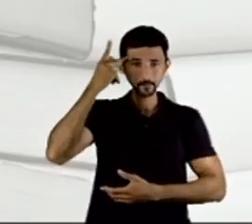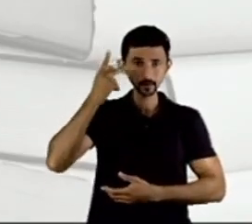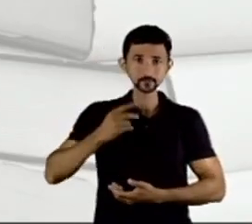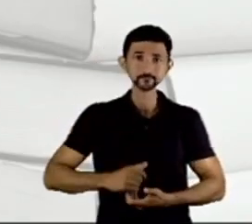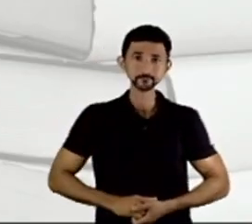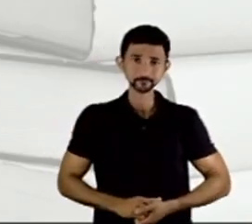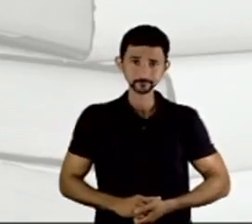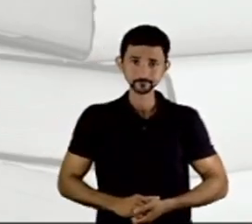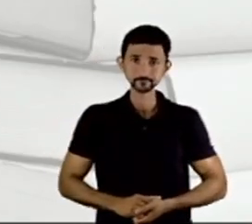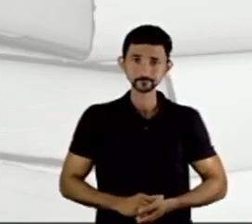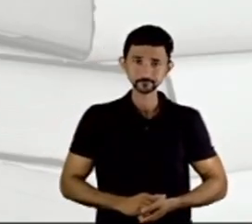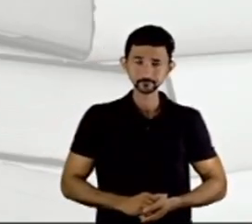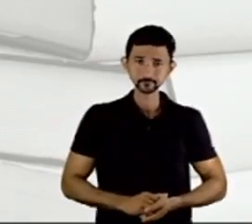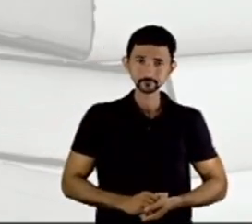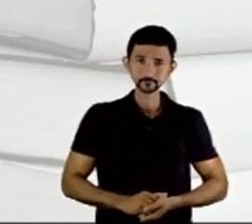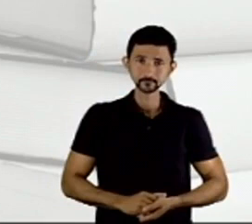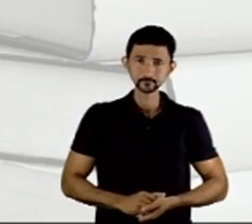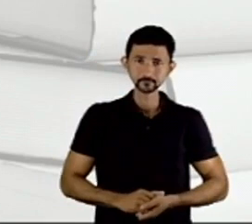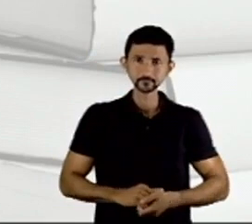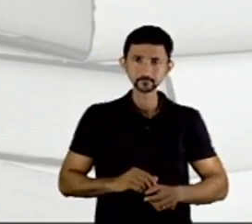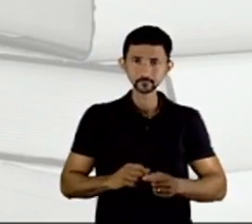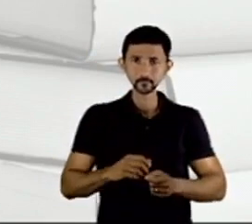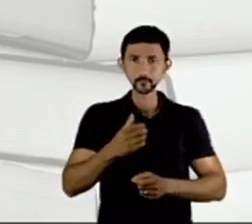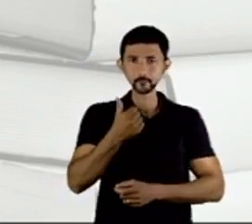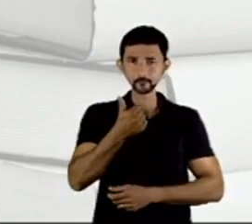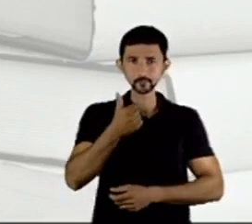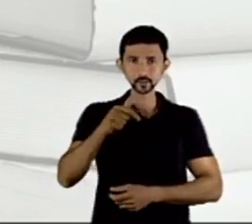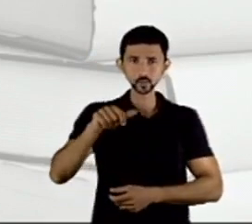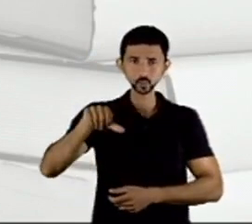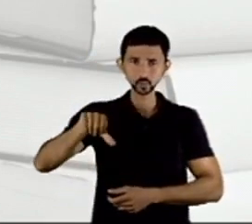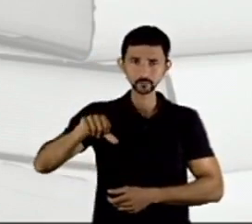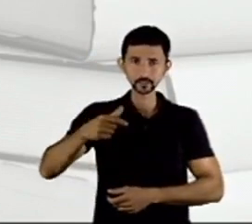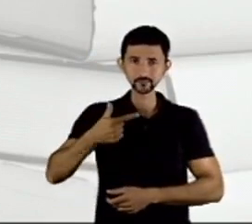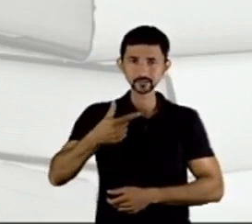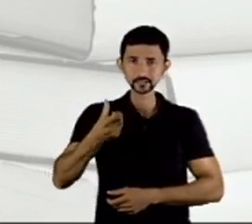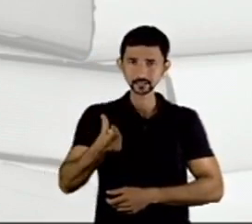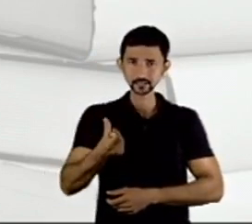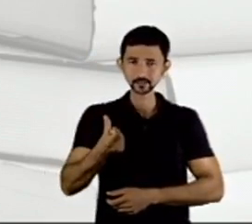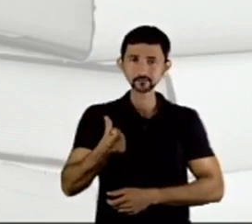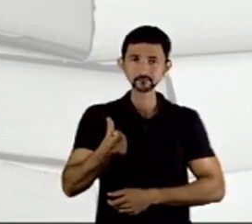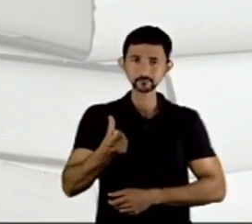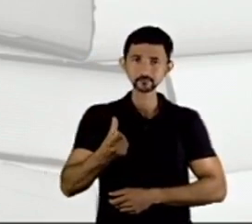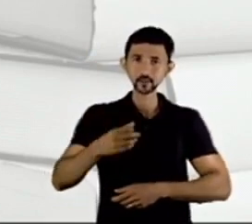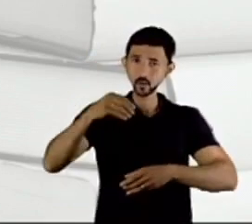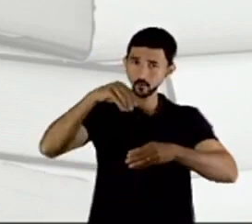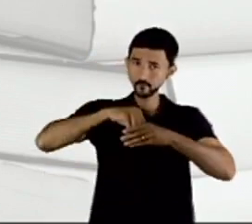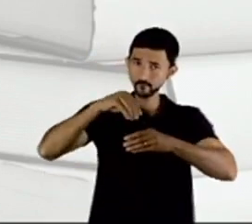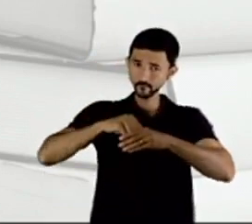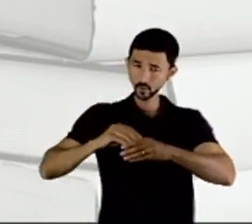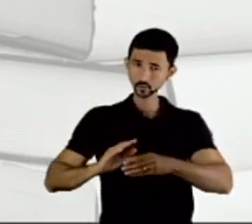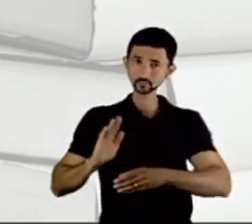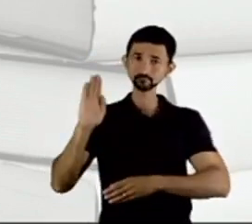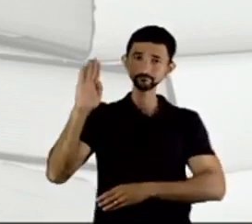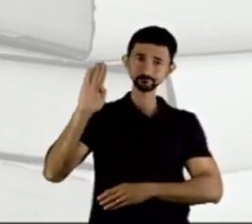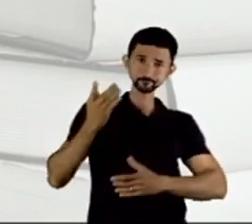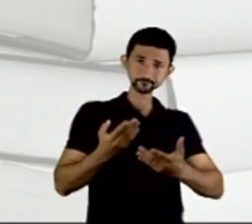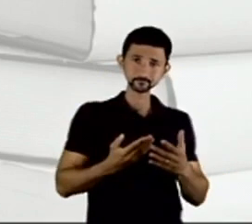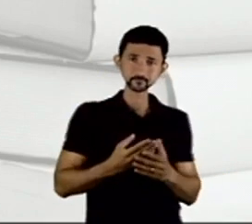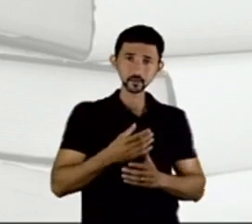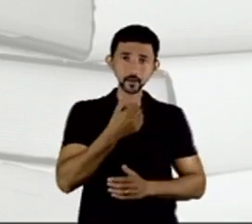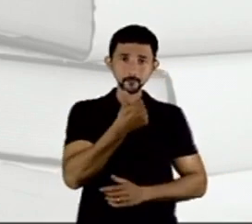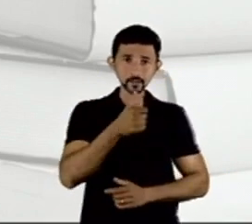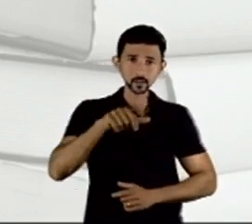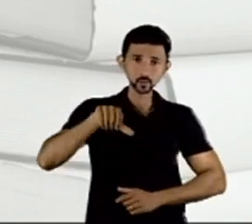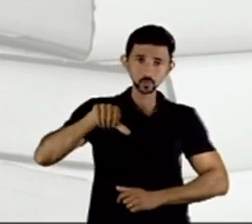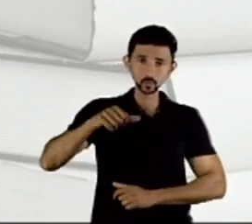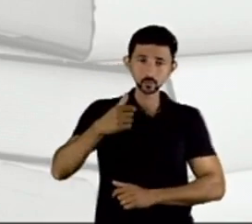tá? Ele é paulista. Então, em 1926, ele é eleito. Em 29, ele deveria